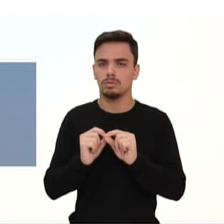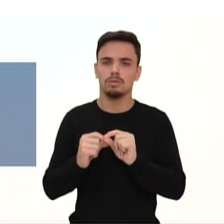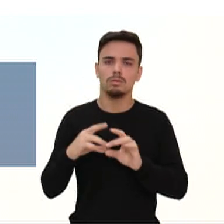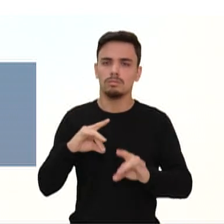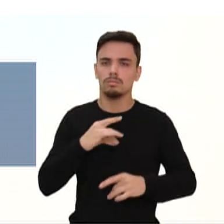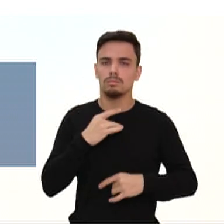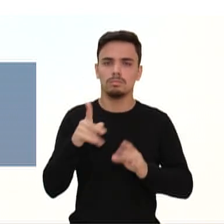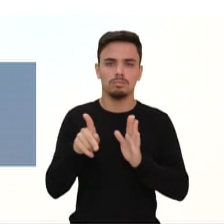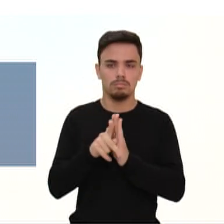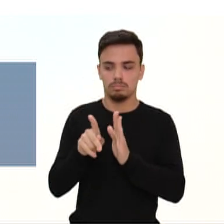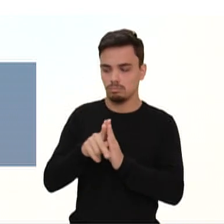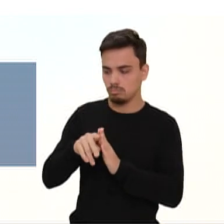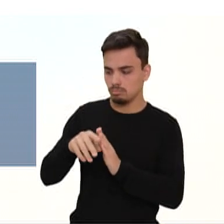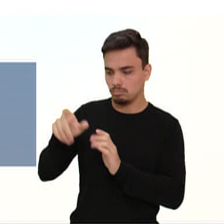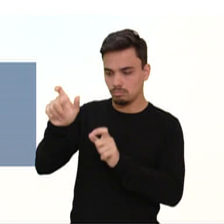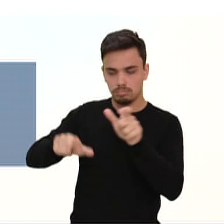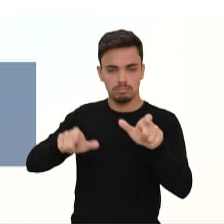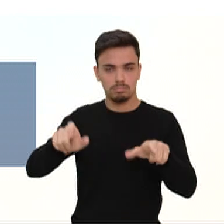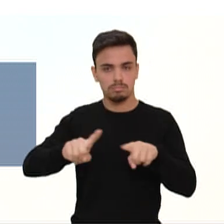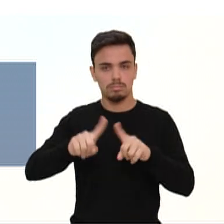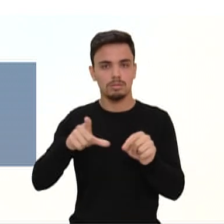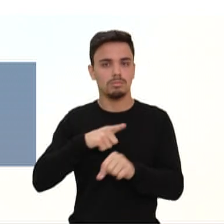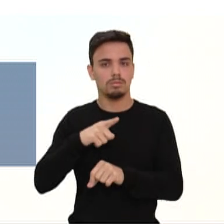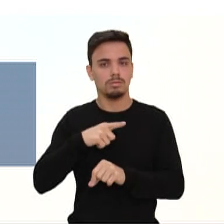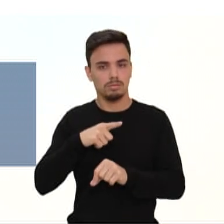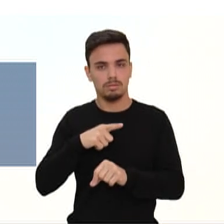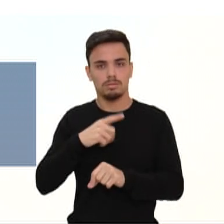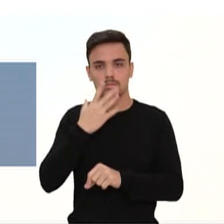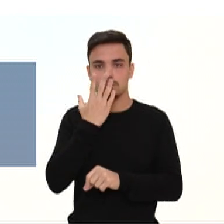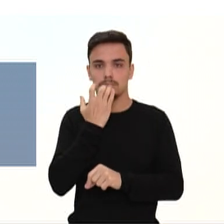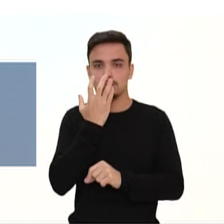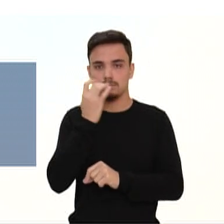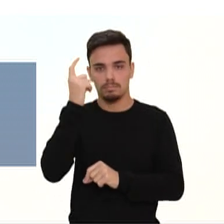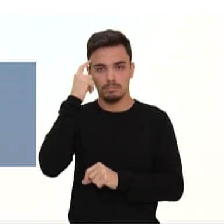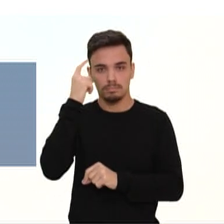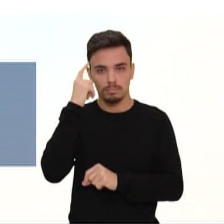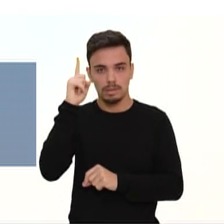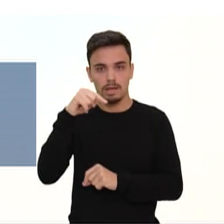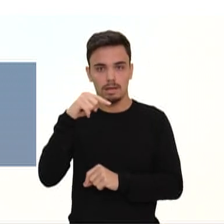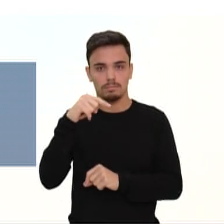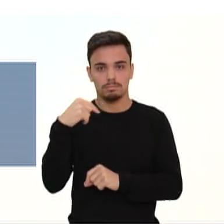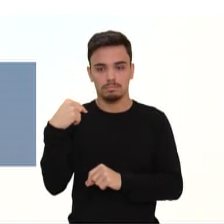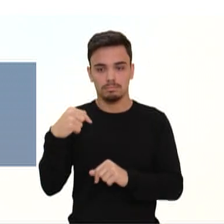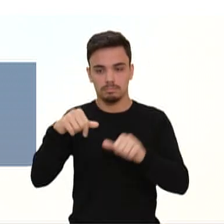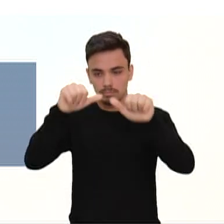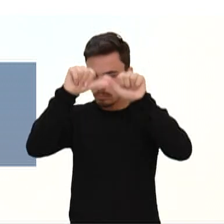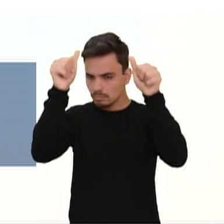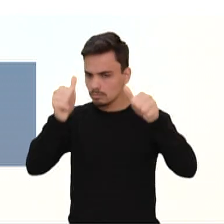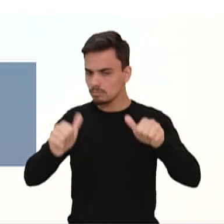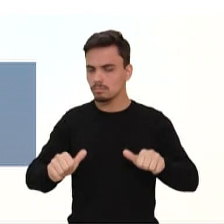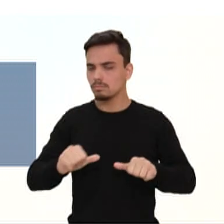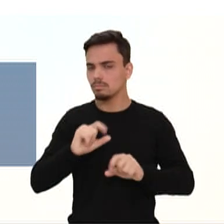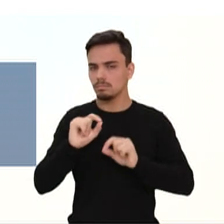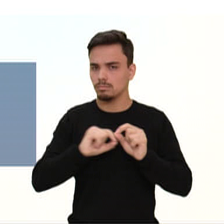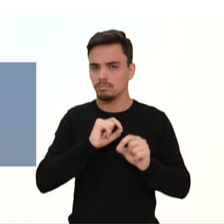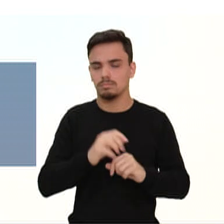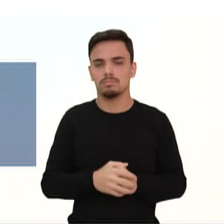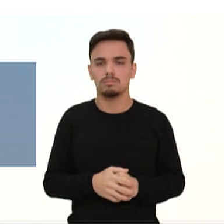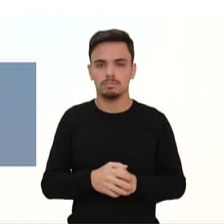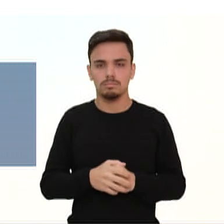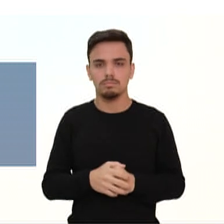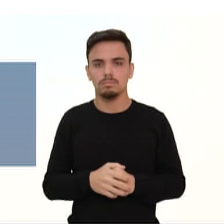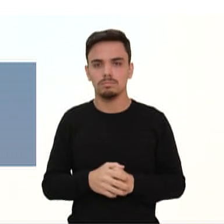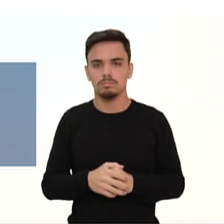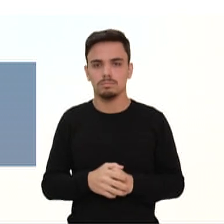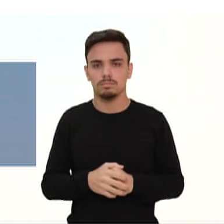fenômenos. O que resta no pensamento nietzschiano são as aparências. Então, lembrando, desde